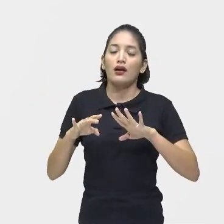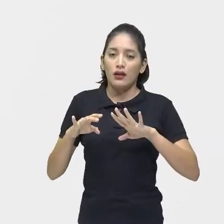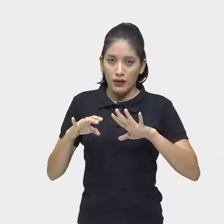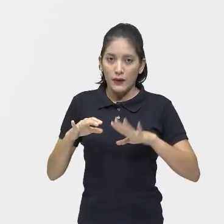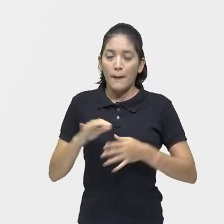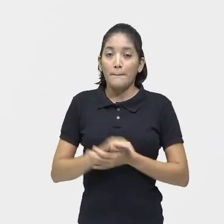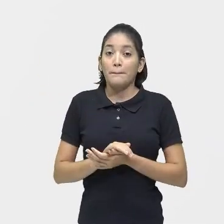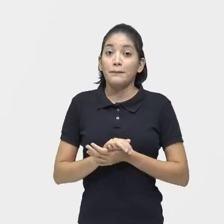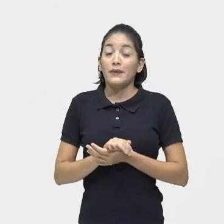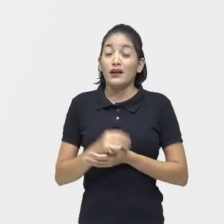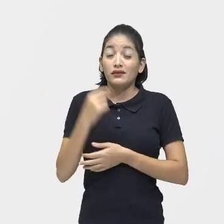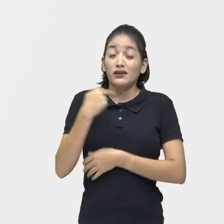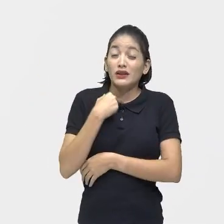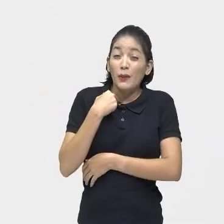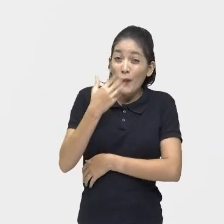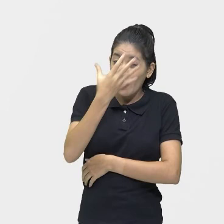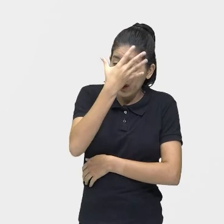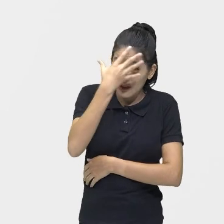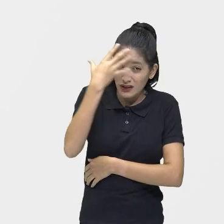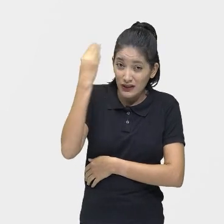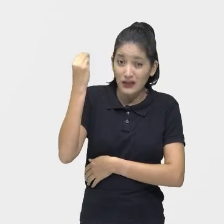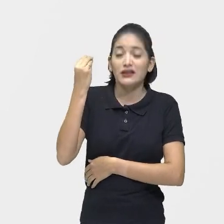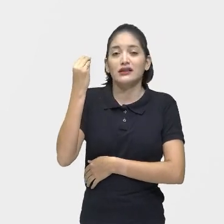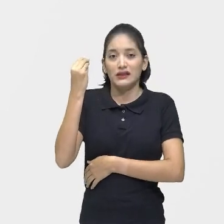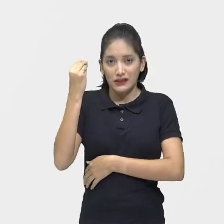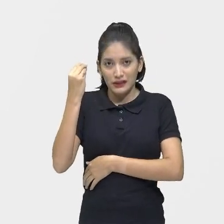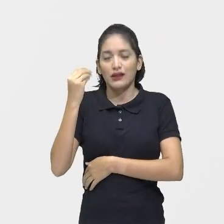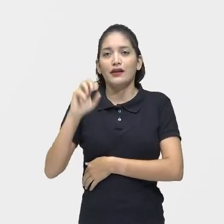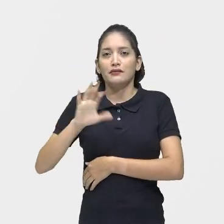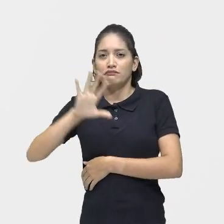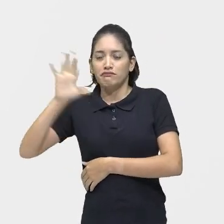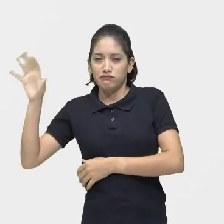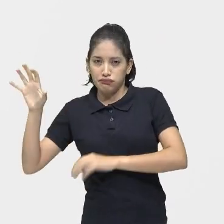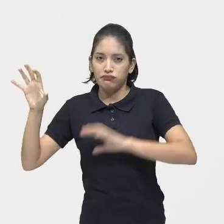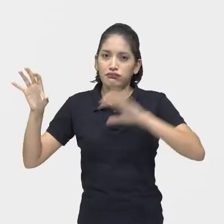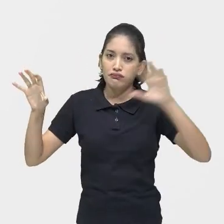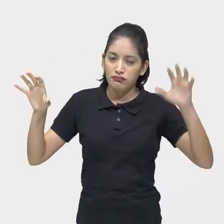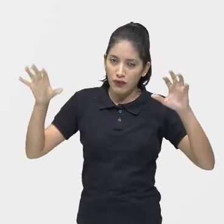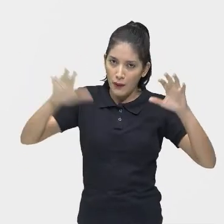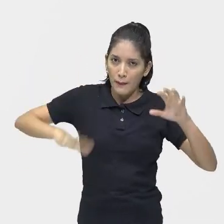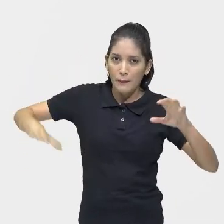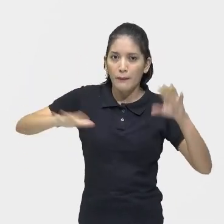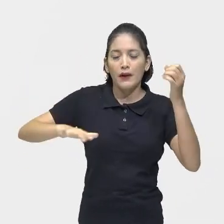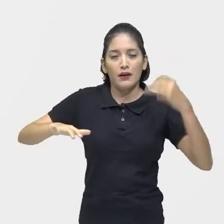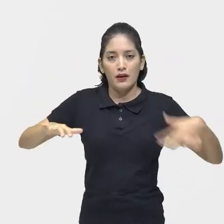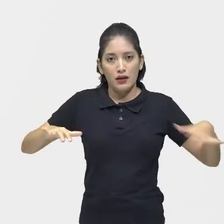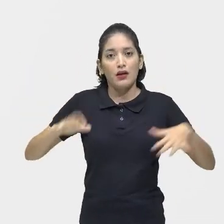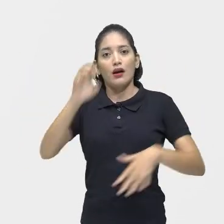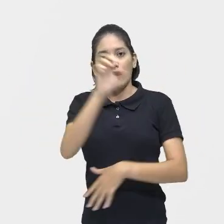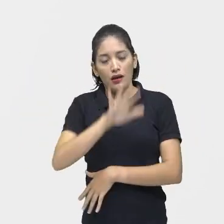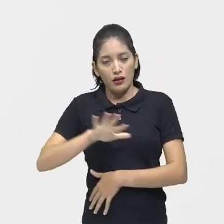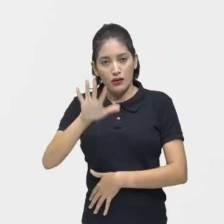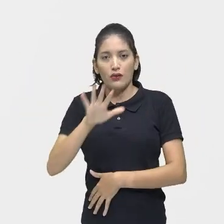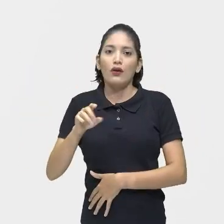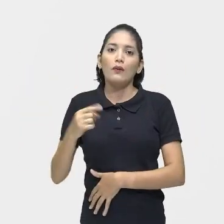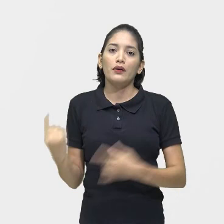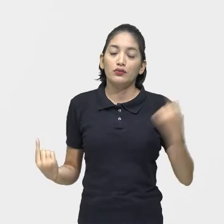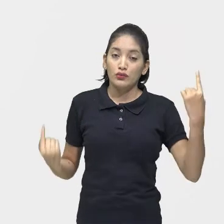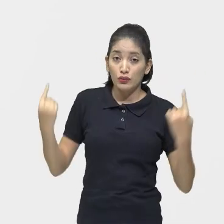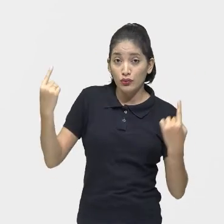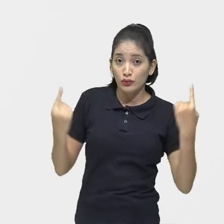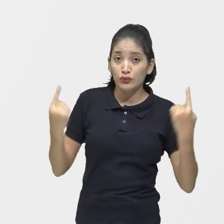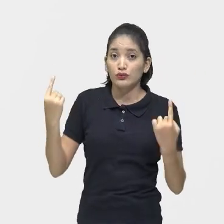gente? A gente não pode esquecer que a gente está regionalizando a Europa entre ocidental e